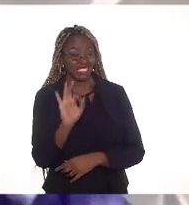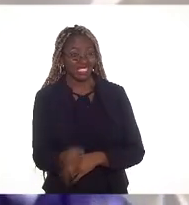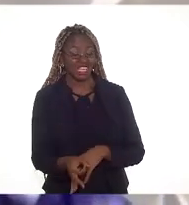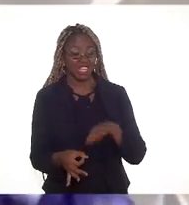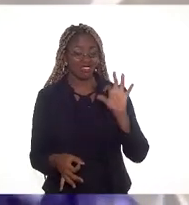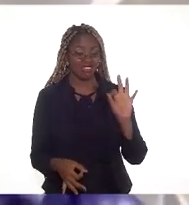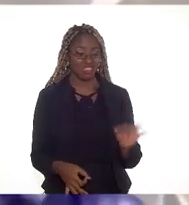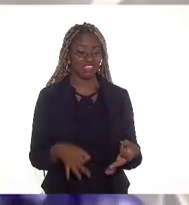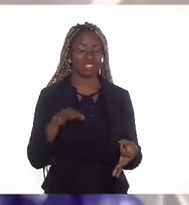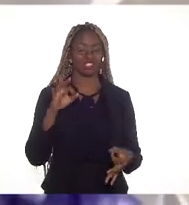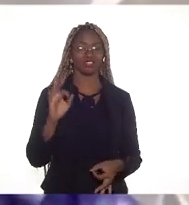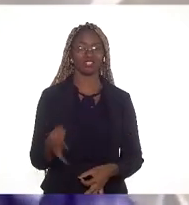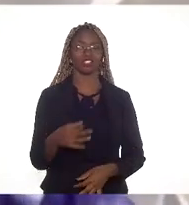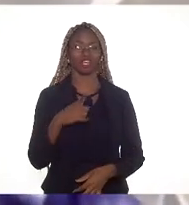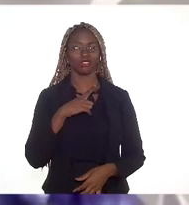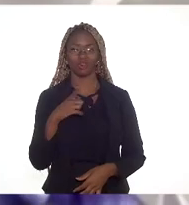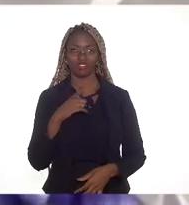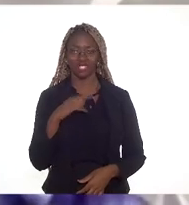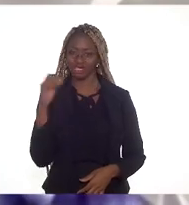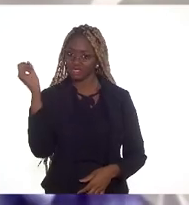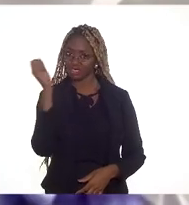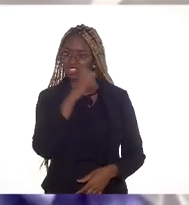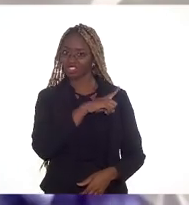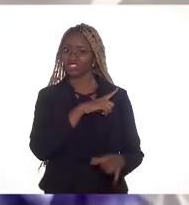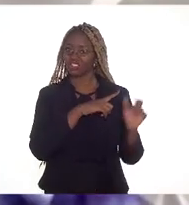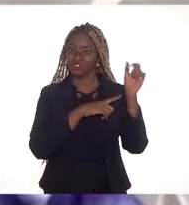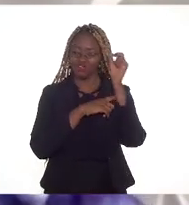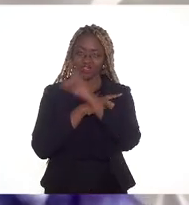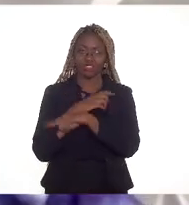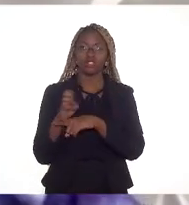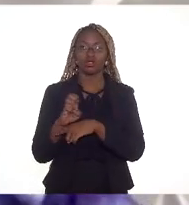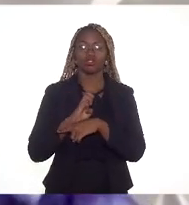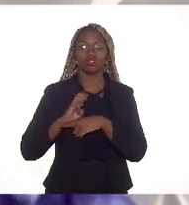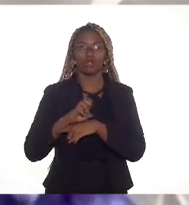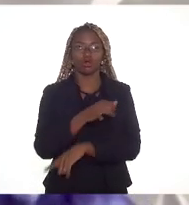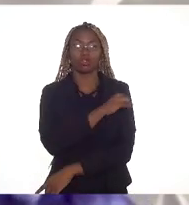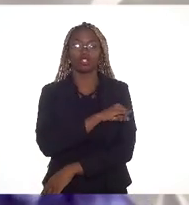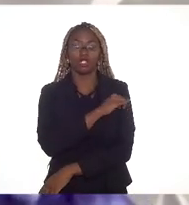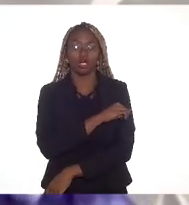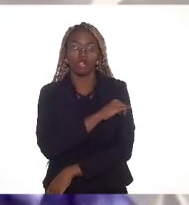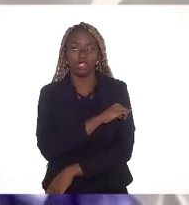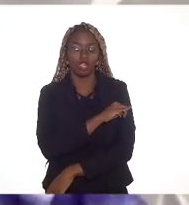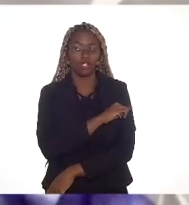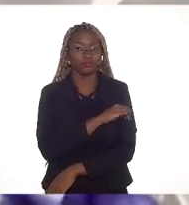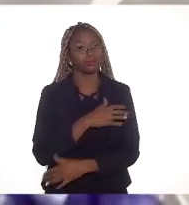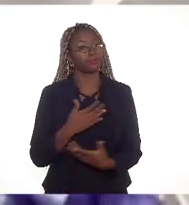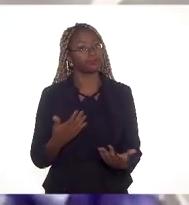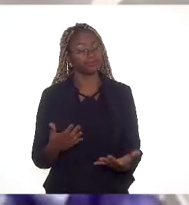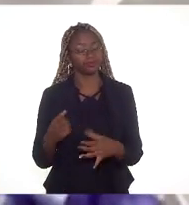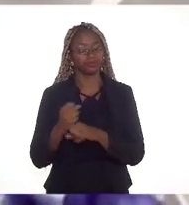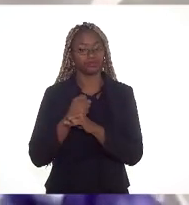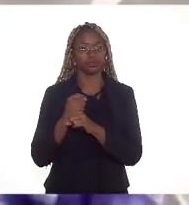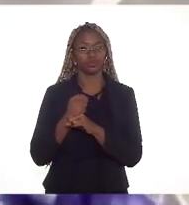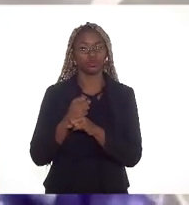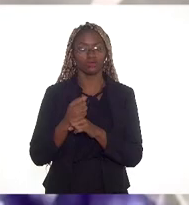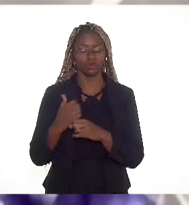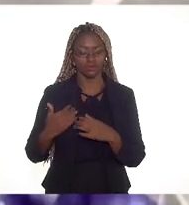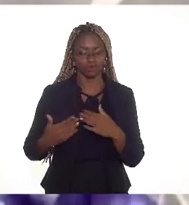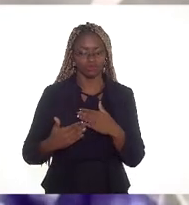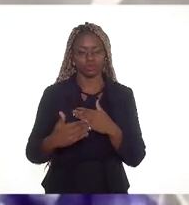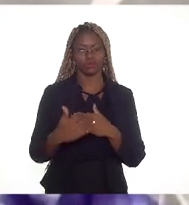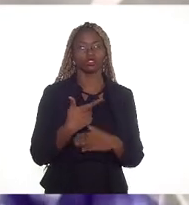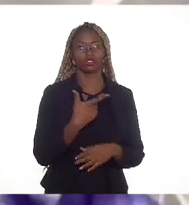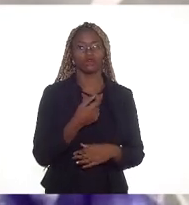é particularmente difícil ao Estado do Rio de Janeiro, é que o ano de 2021 será vivido